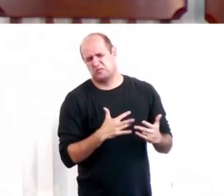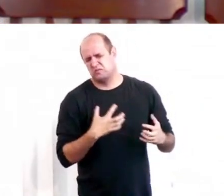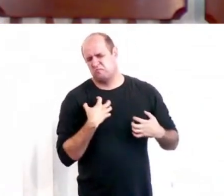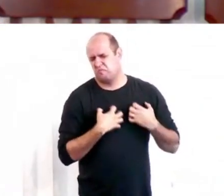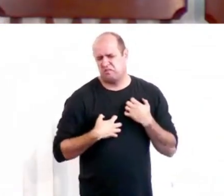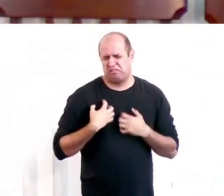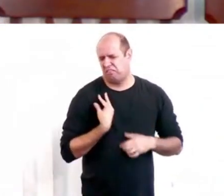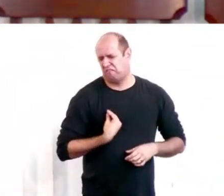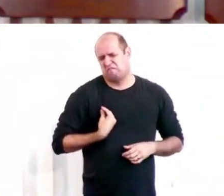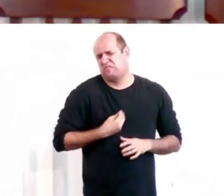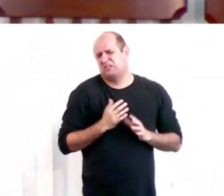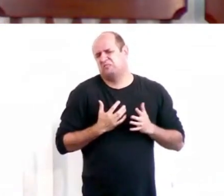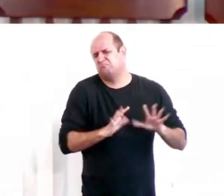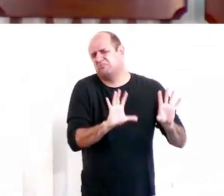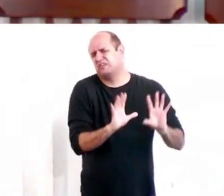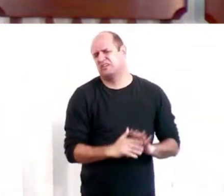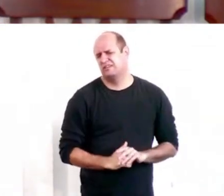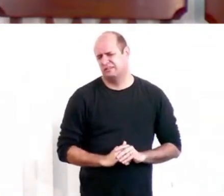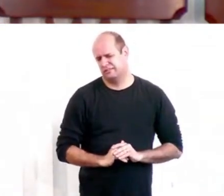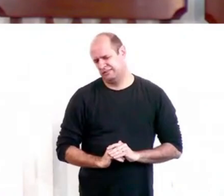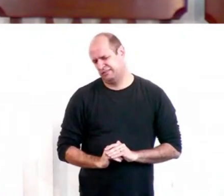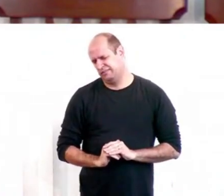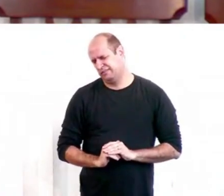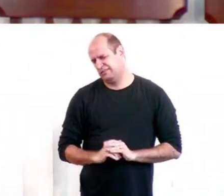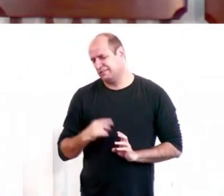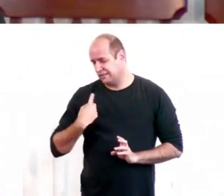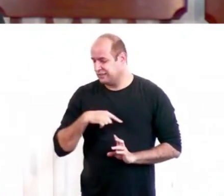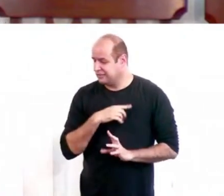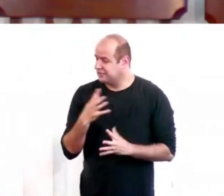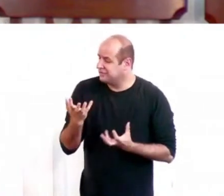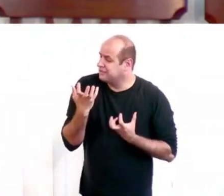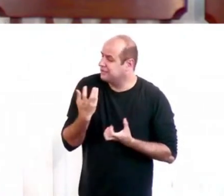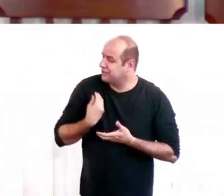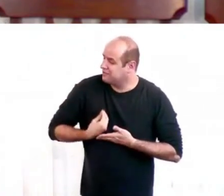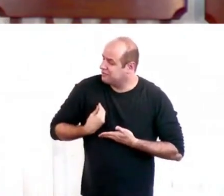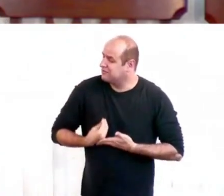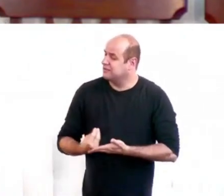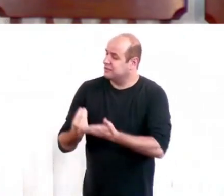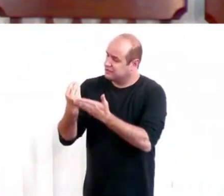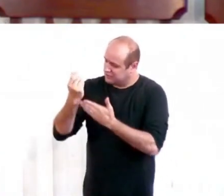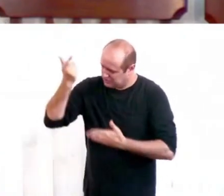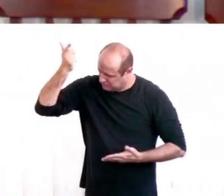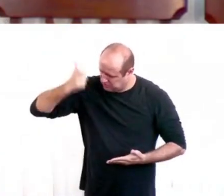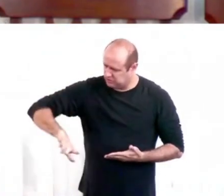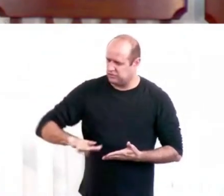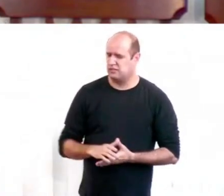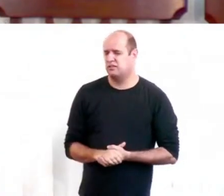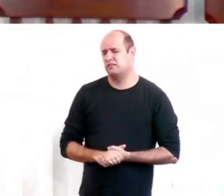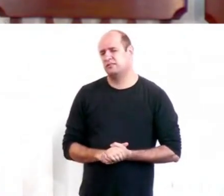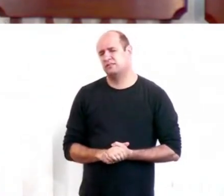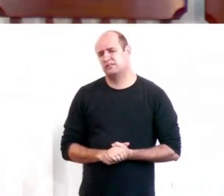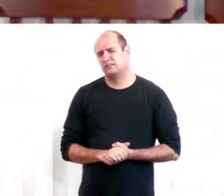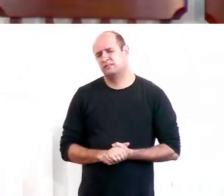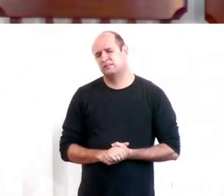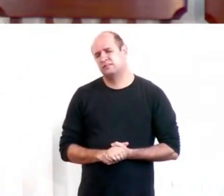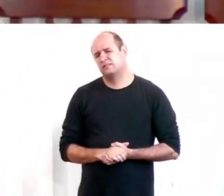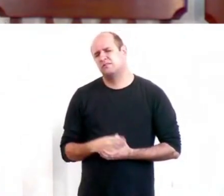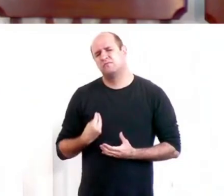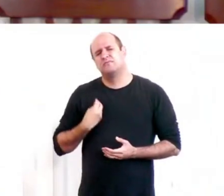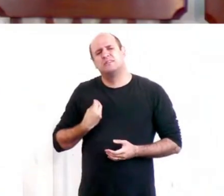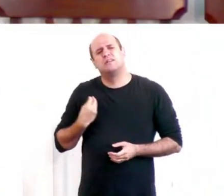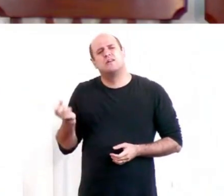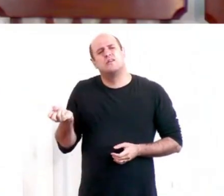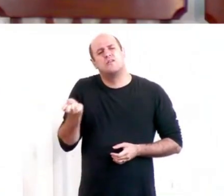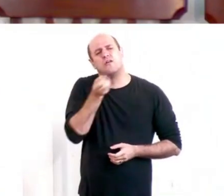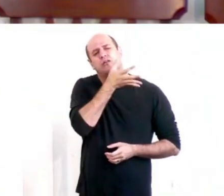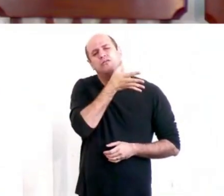coisa alguma. Nós queremos entregar a nossa vida novamente, renovar a nossa vida,